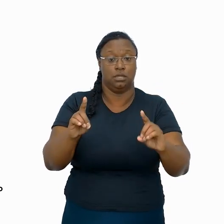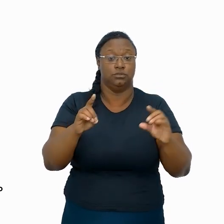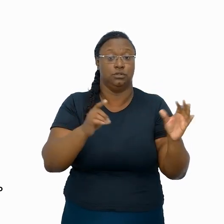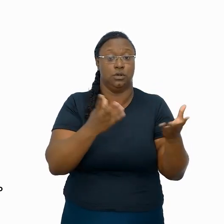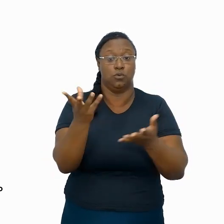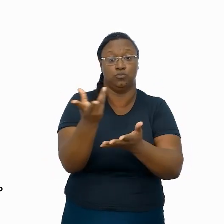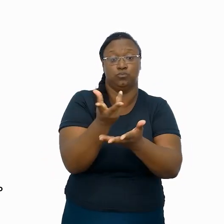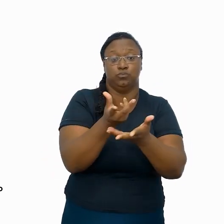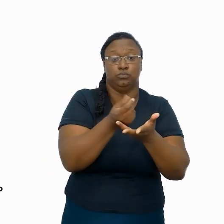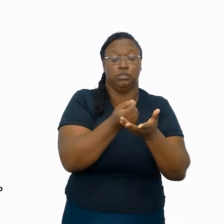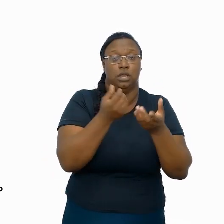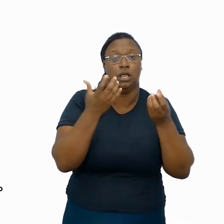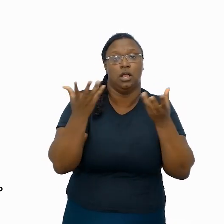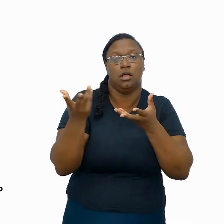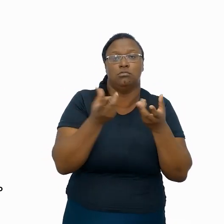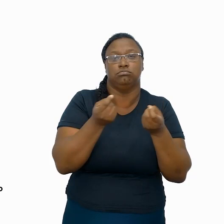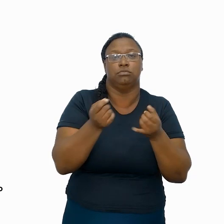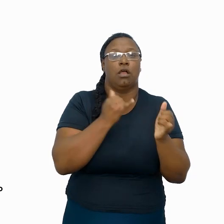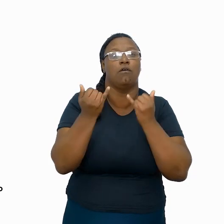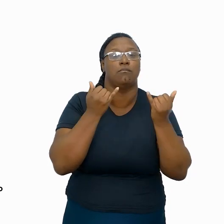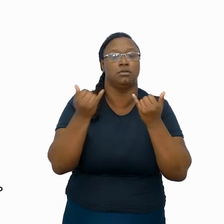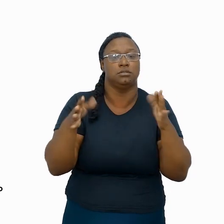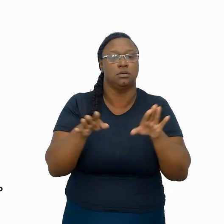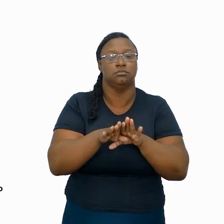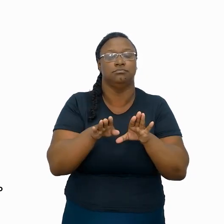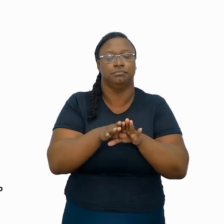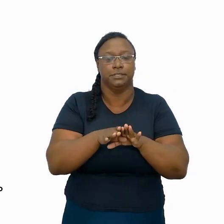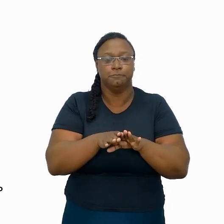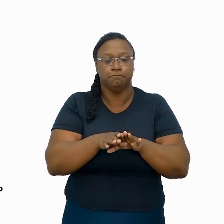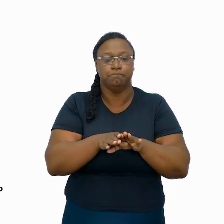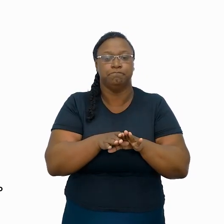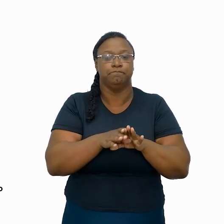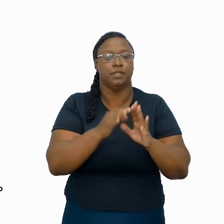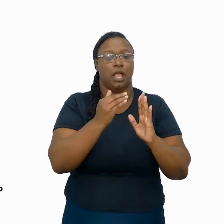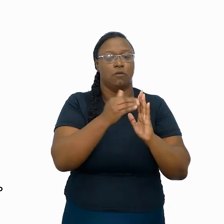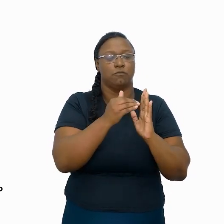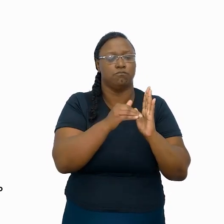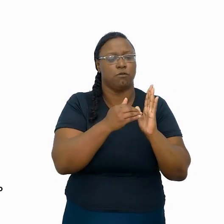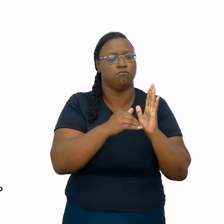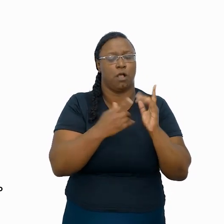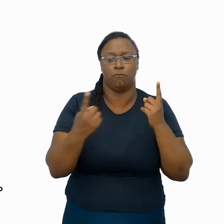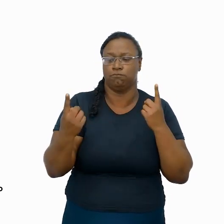explicações, articular as atividades, né, relacionar uma com a outra,